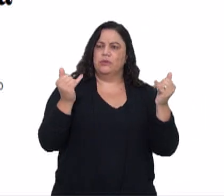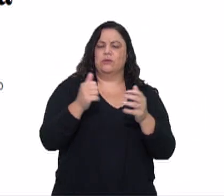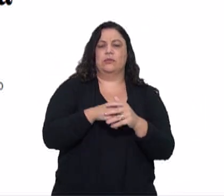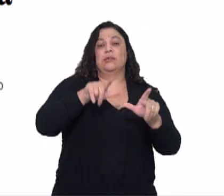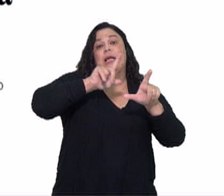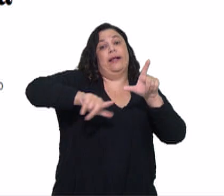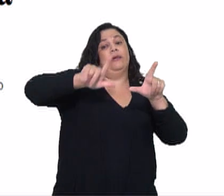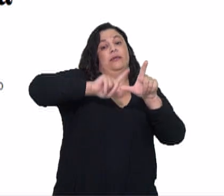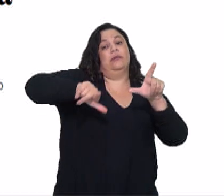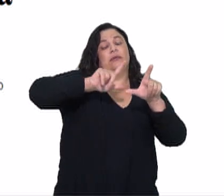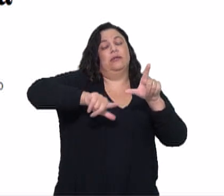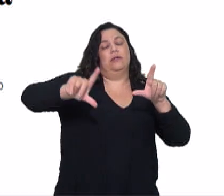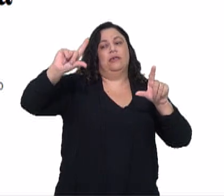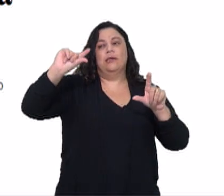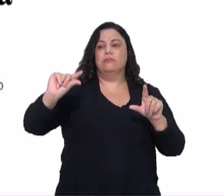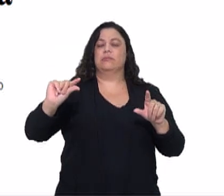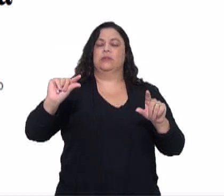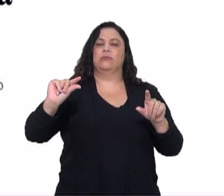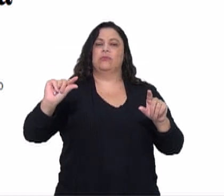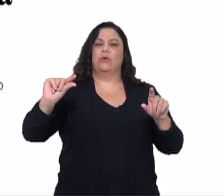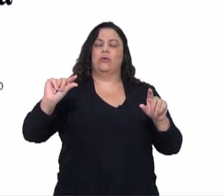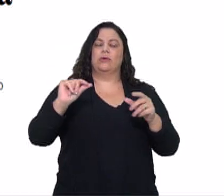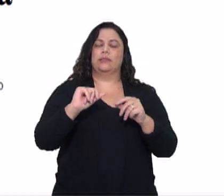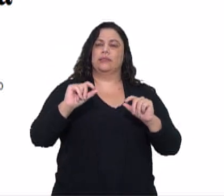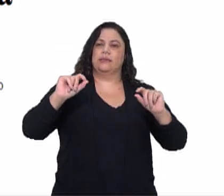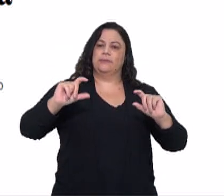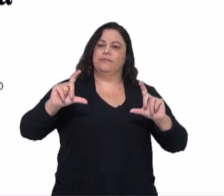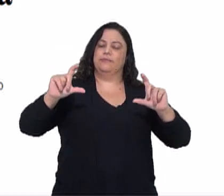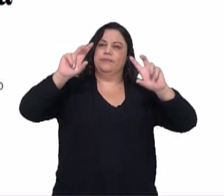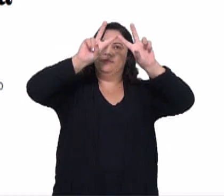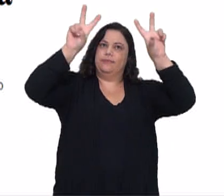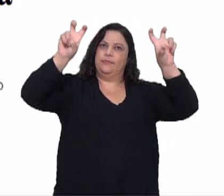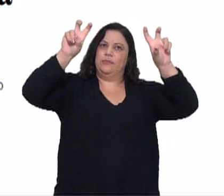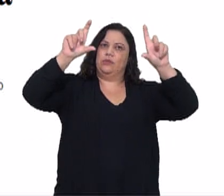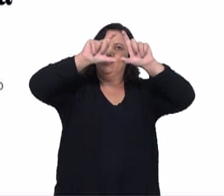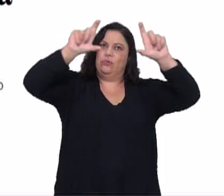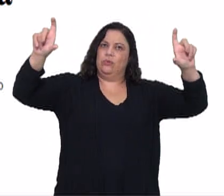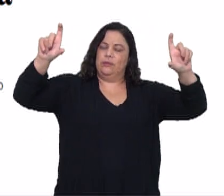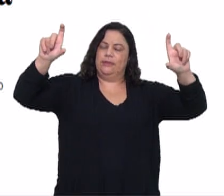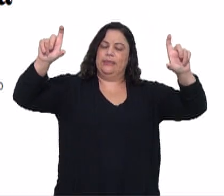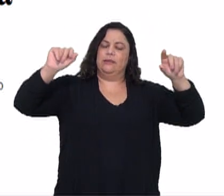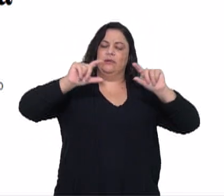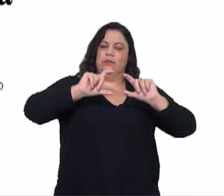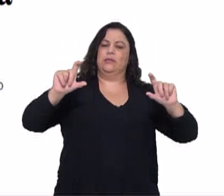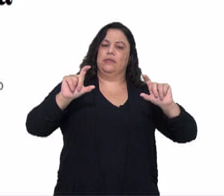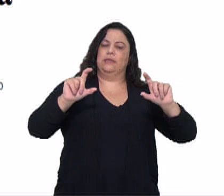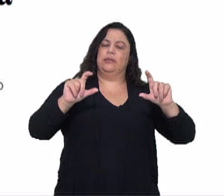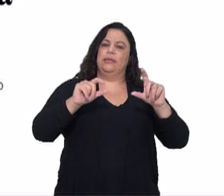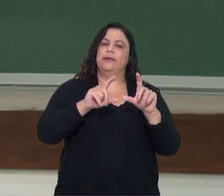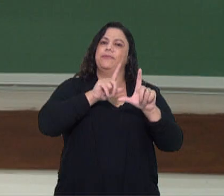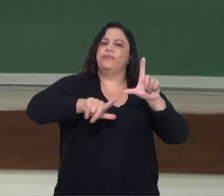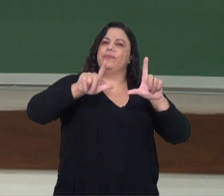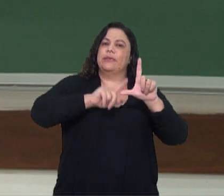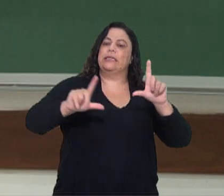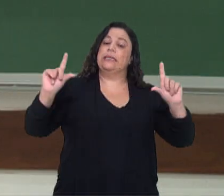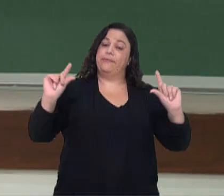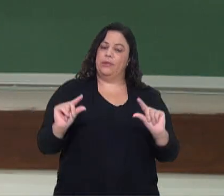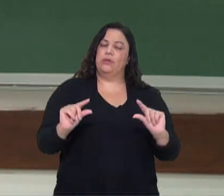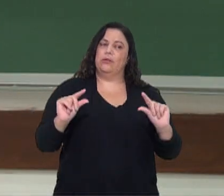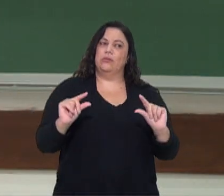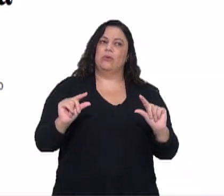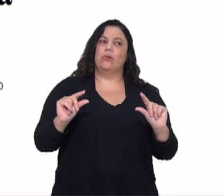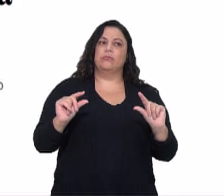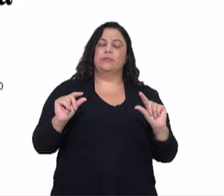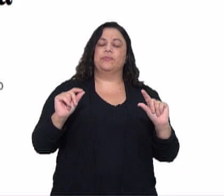letras menores que as do título e maiores que as do texto. Então, aqui, ó, eu tenho um subtítulo.